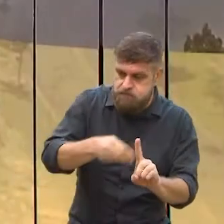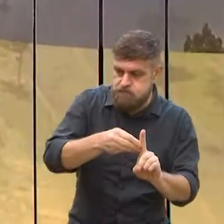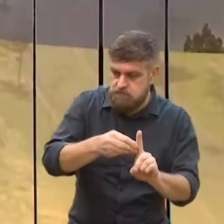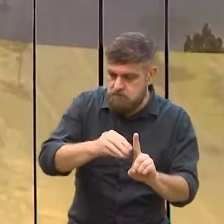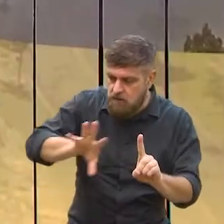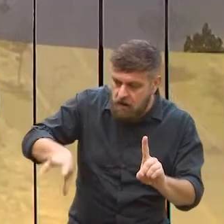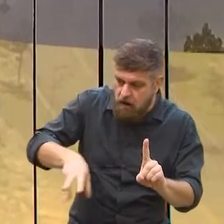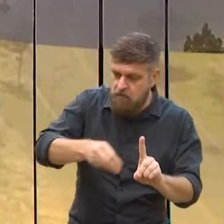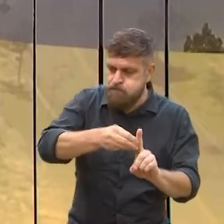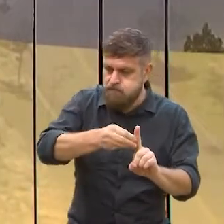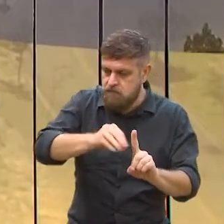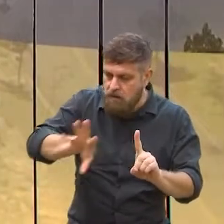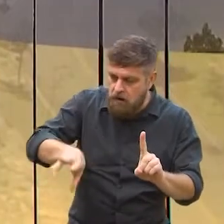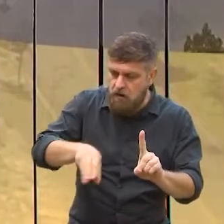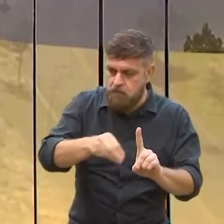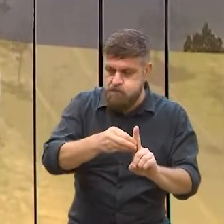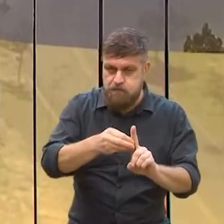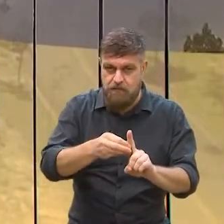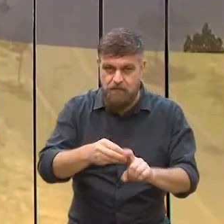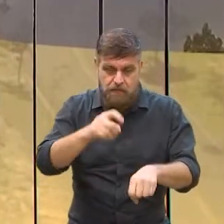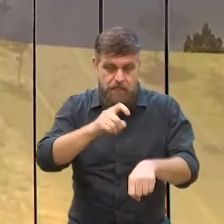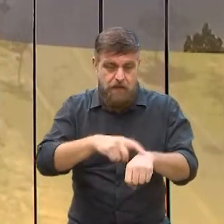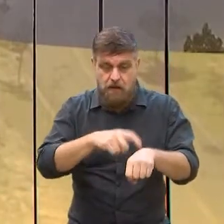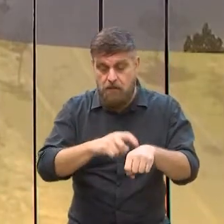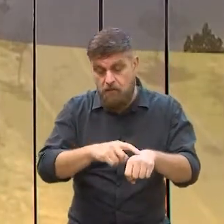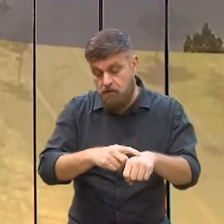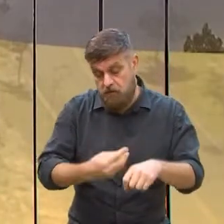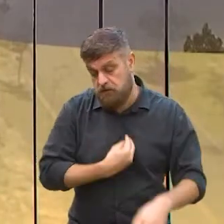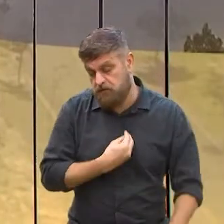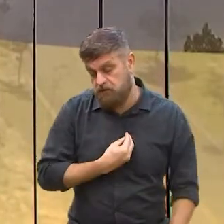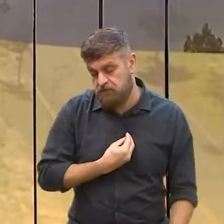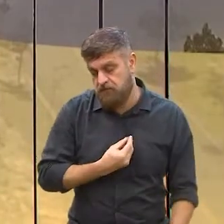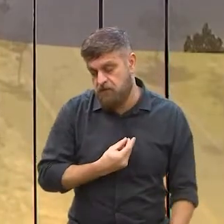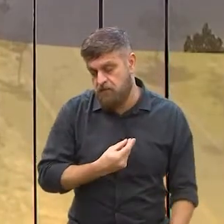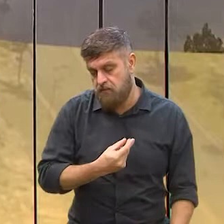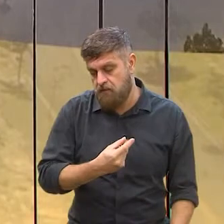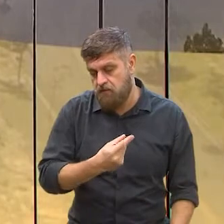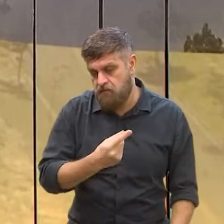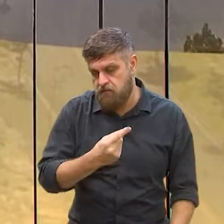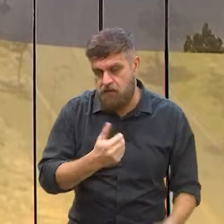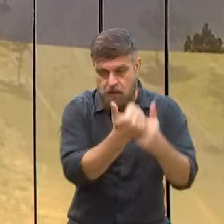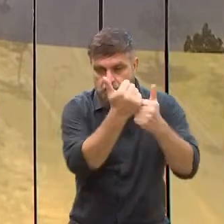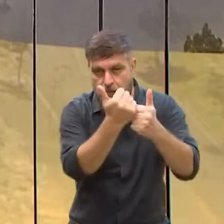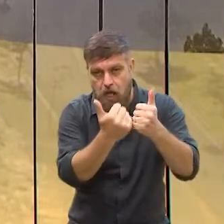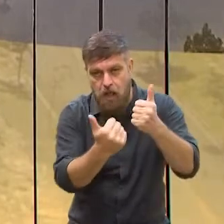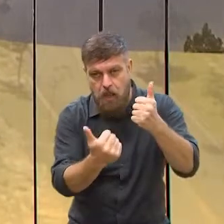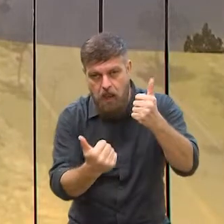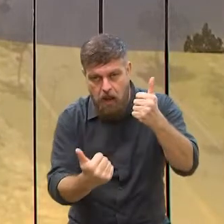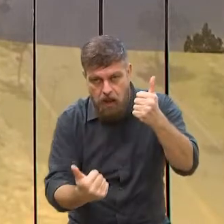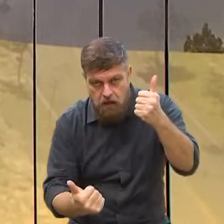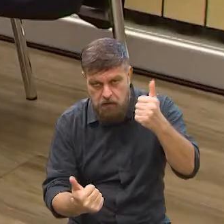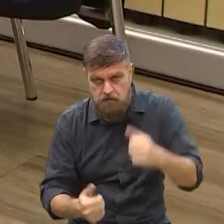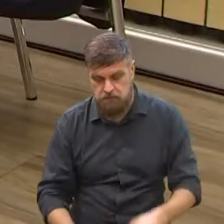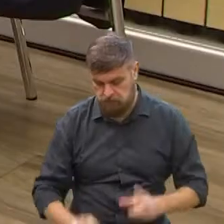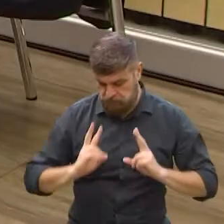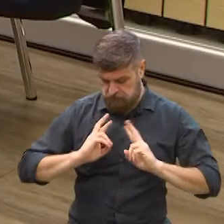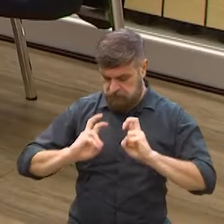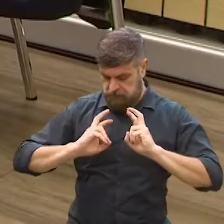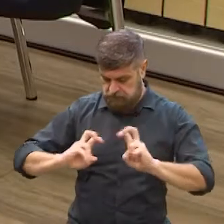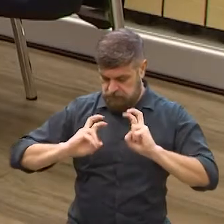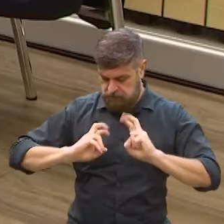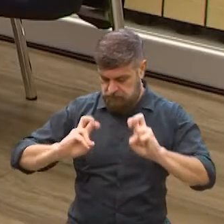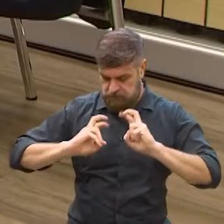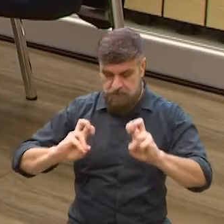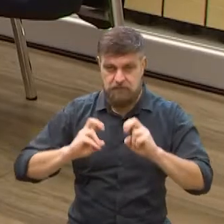doenças que uma hora ou outra vão descompensar, vão dar mais sintomas, e com essa